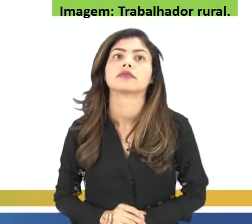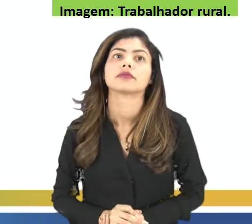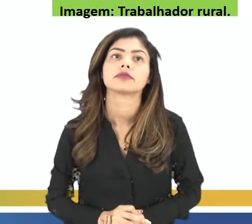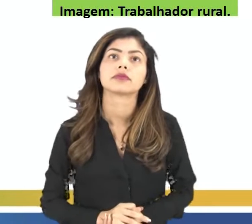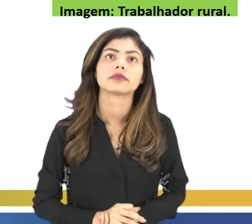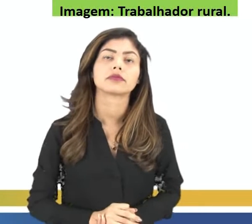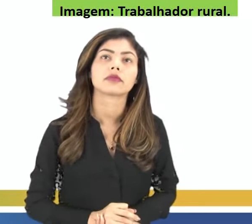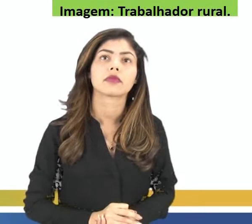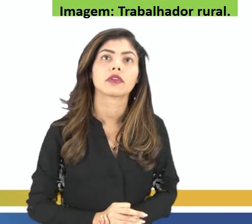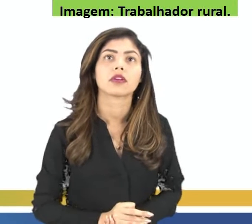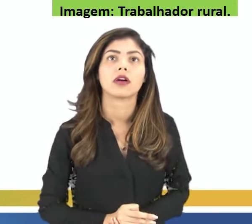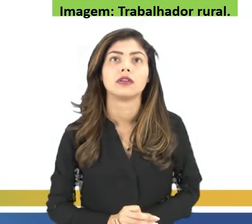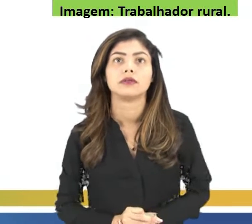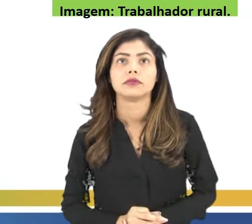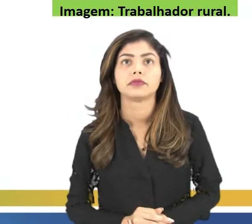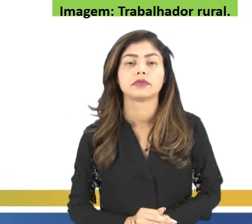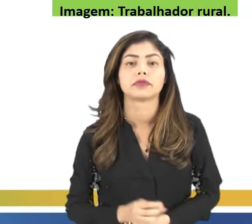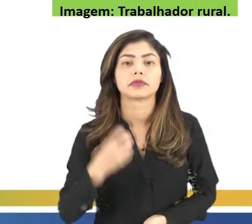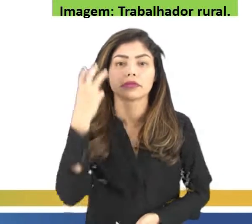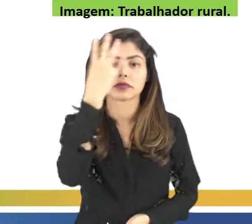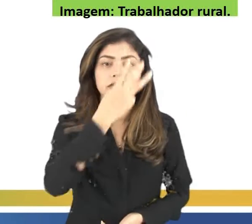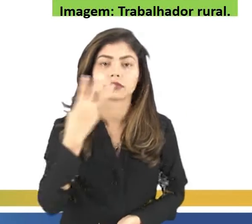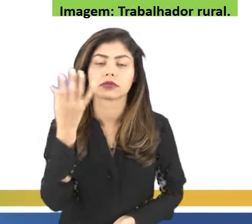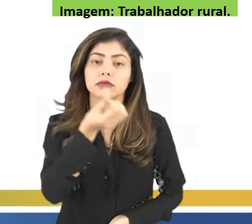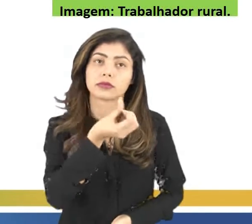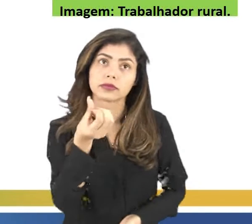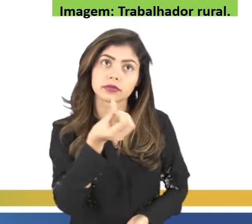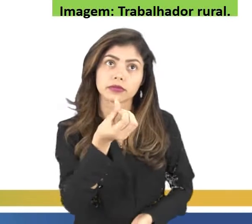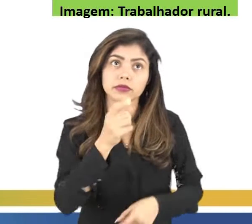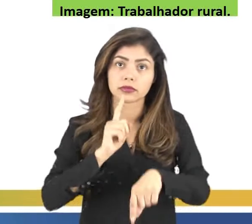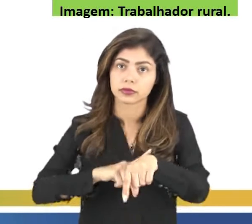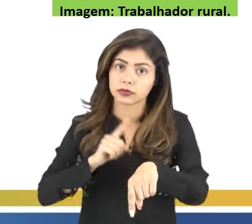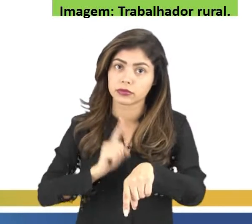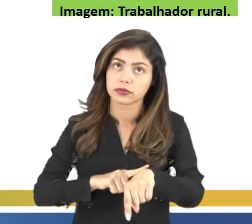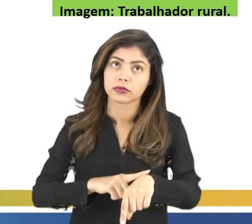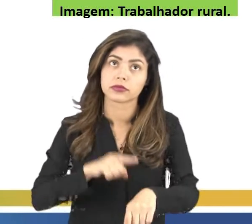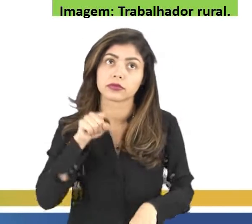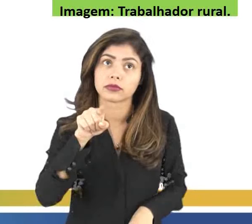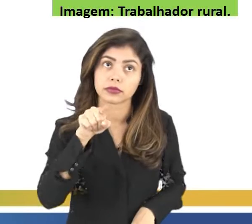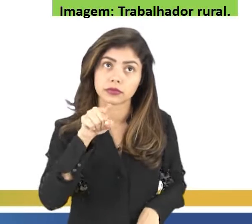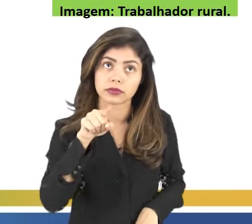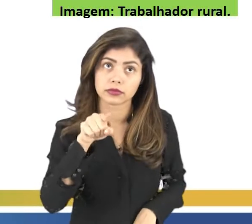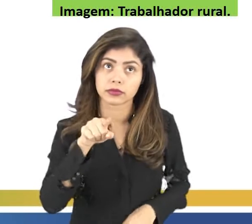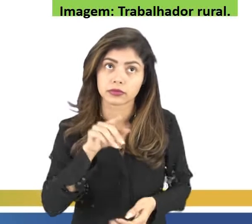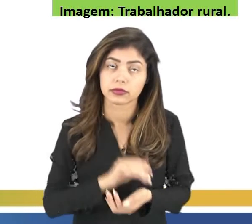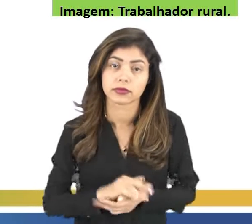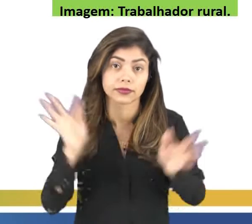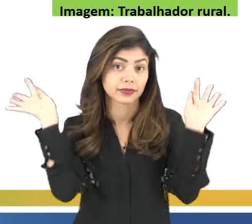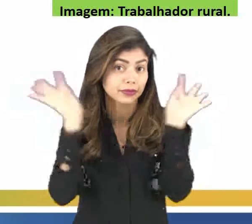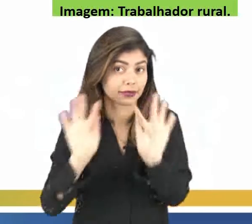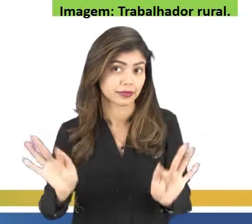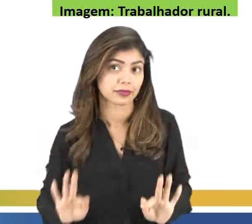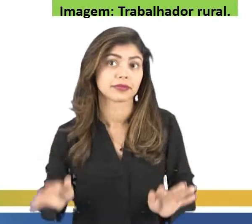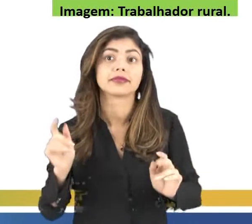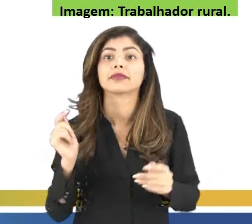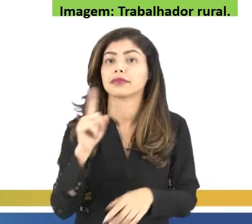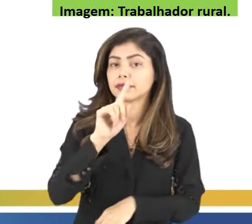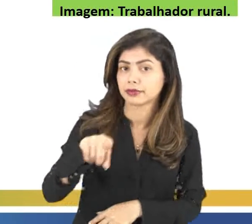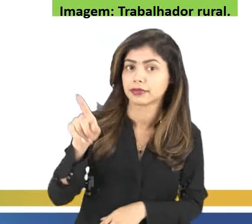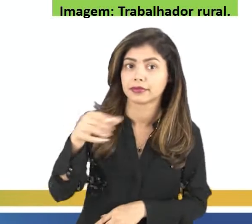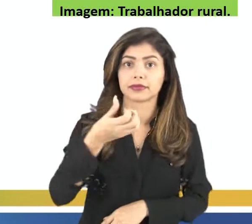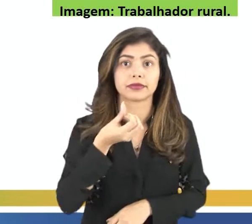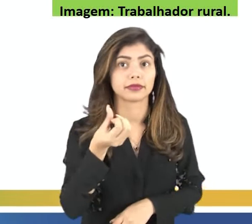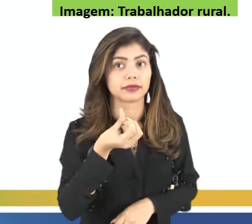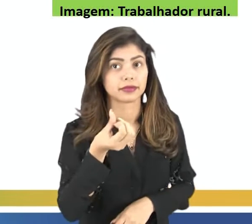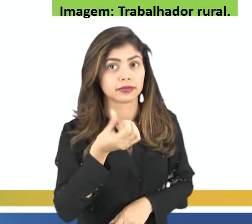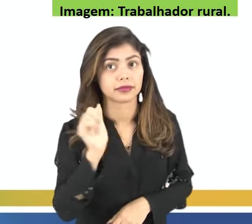estar imaginando que a quantidade de horas serão de 6 horas, correto? E aí, você já está feliz da vida querendo marcar